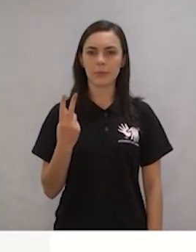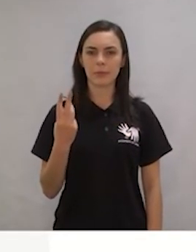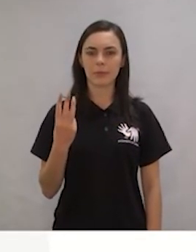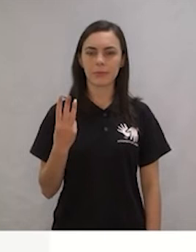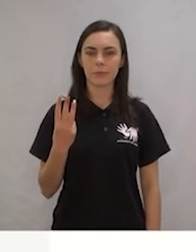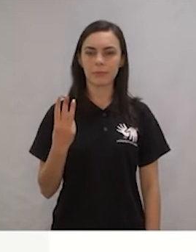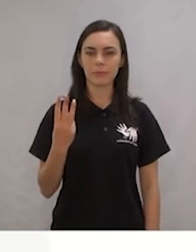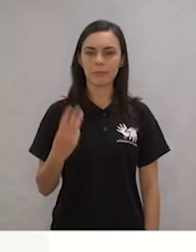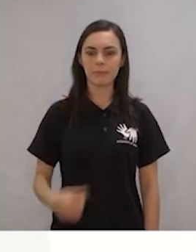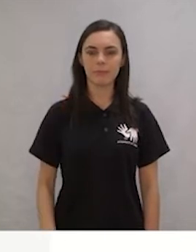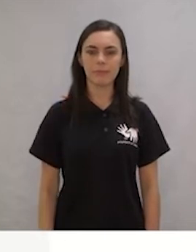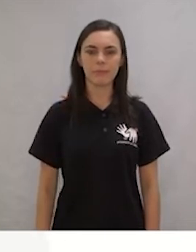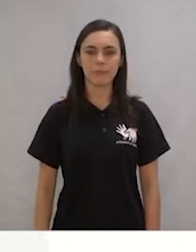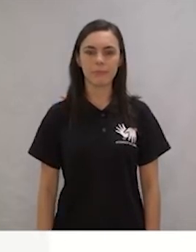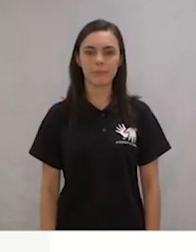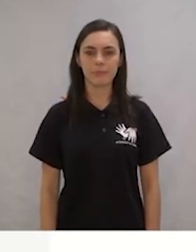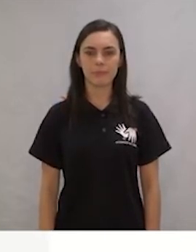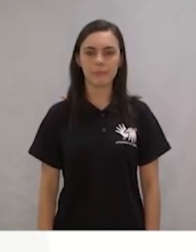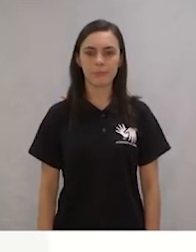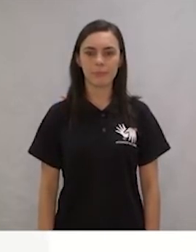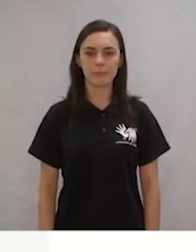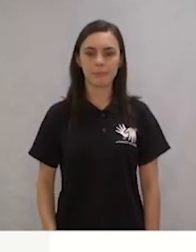2, 3,